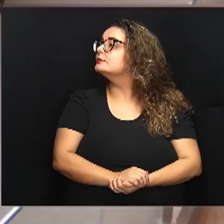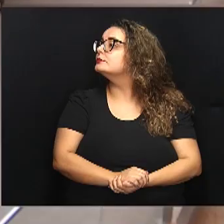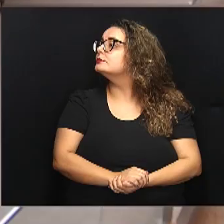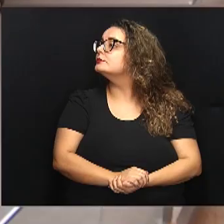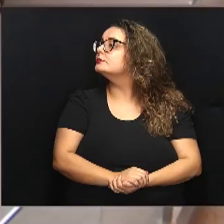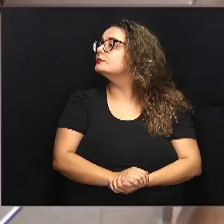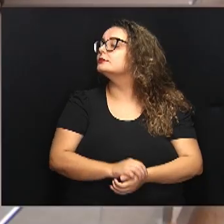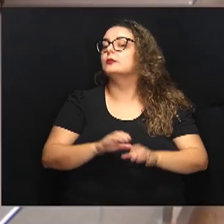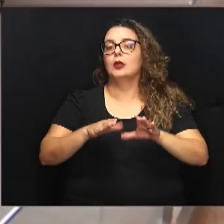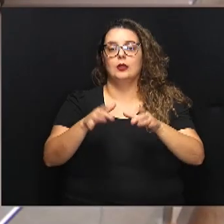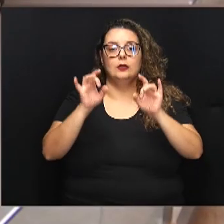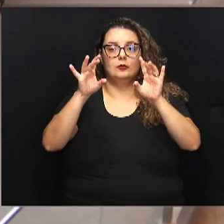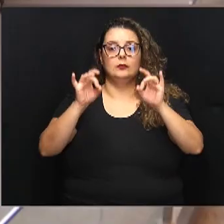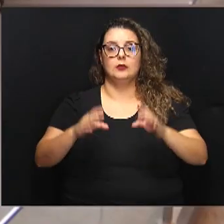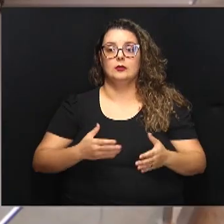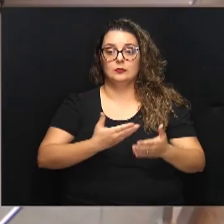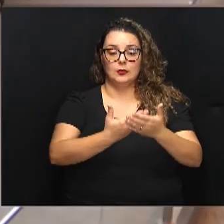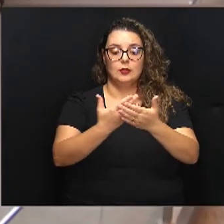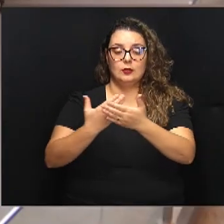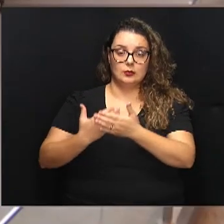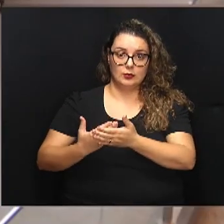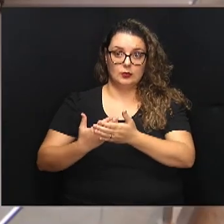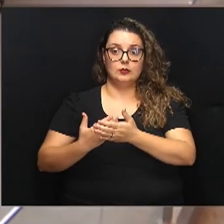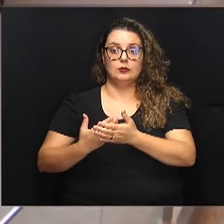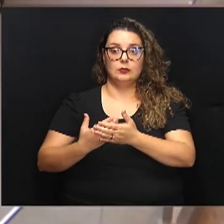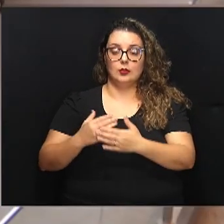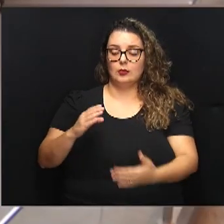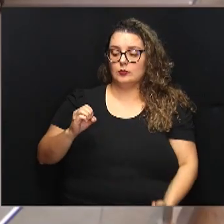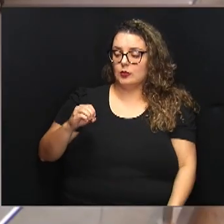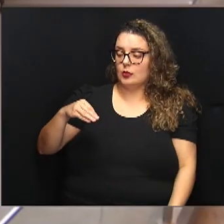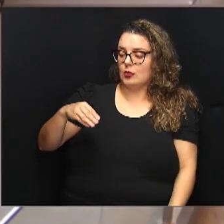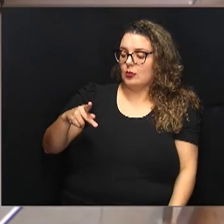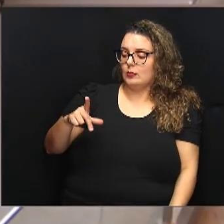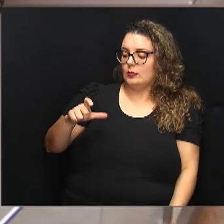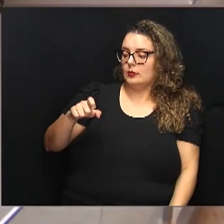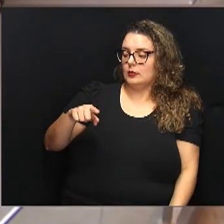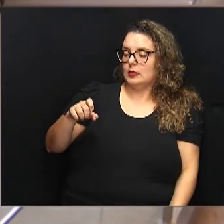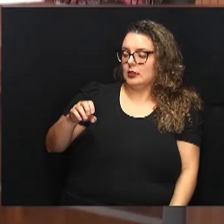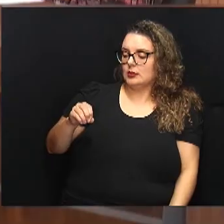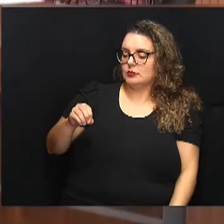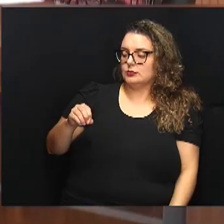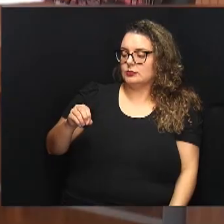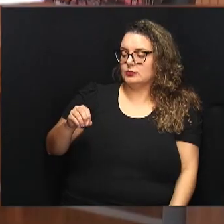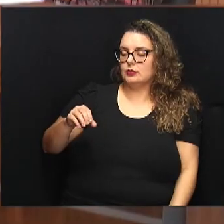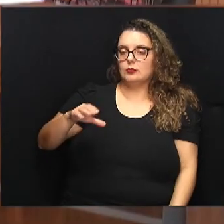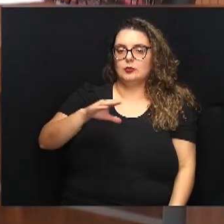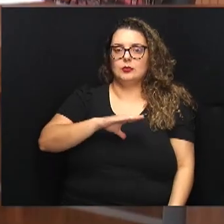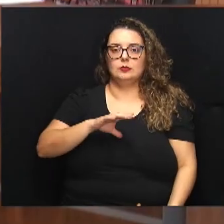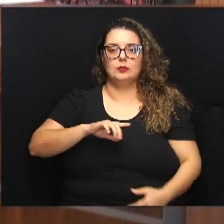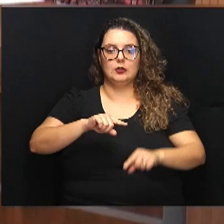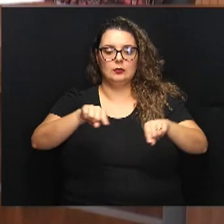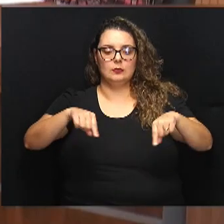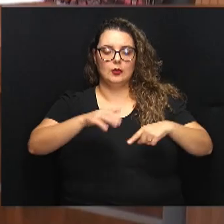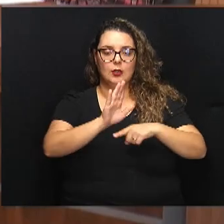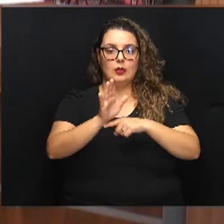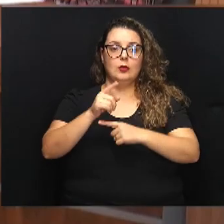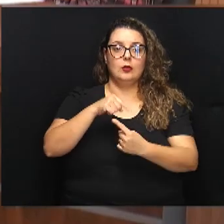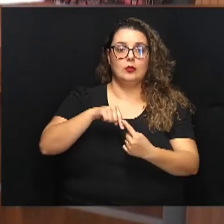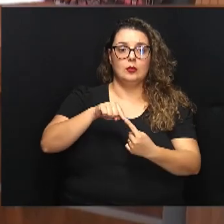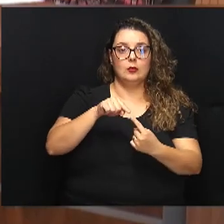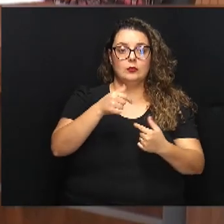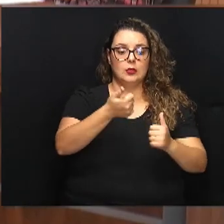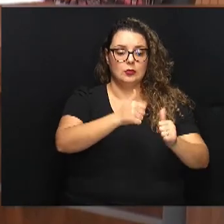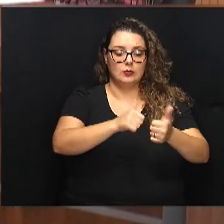A Comissão Especial de Estudos sobre o Complexo Municipal de Salas de Cinema tem como objetivo avaliar